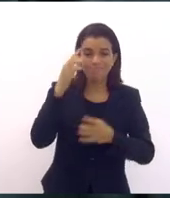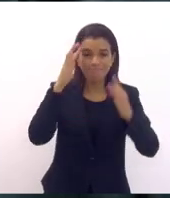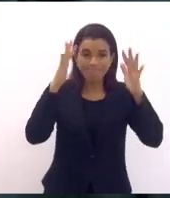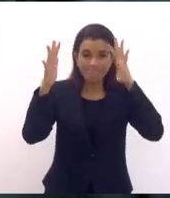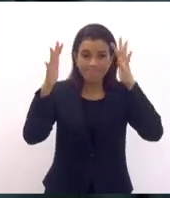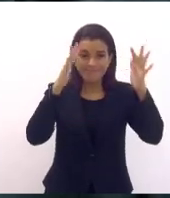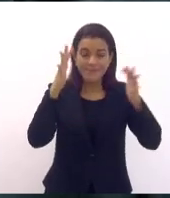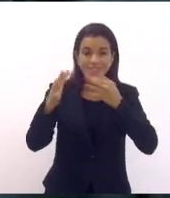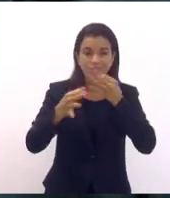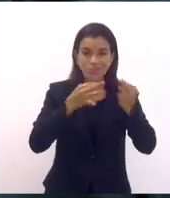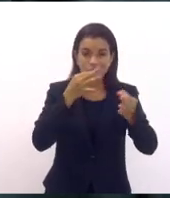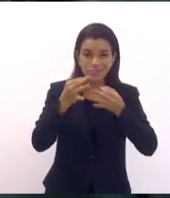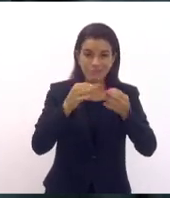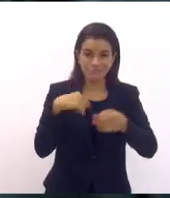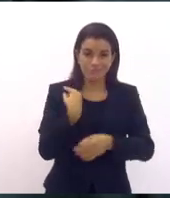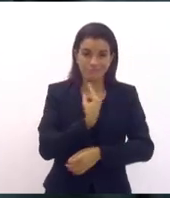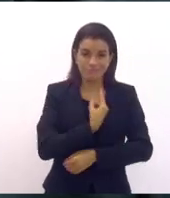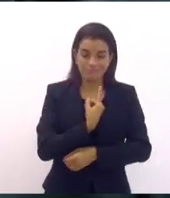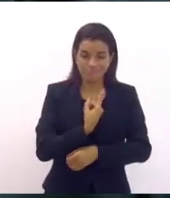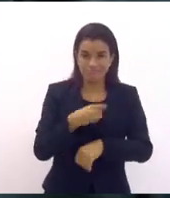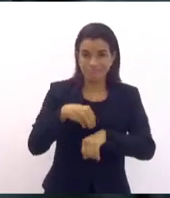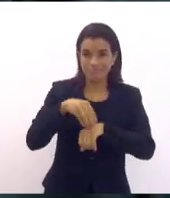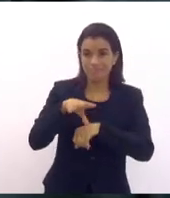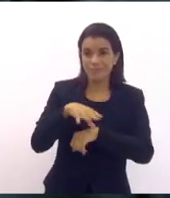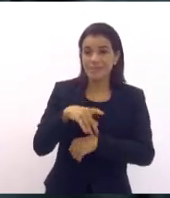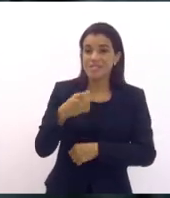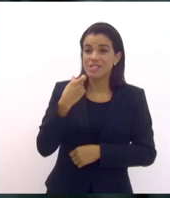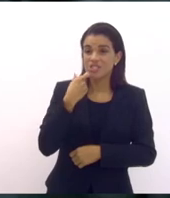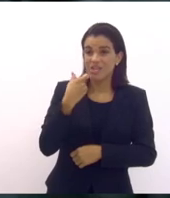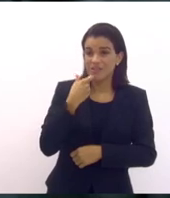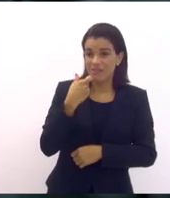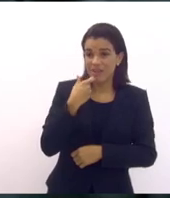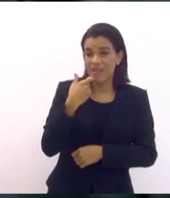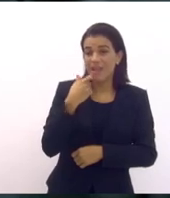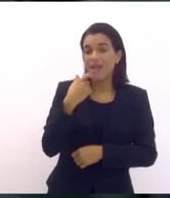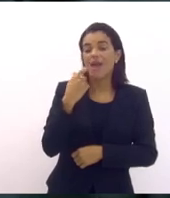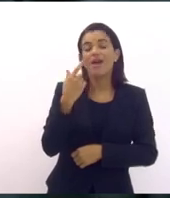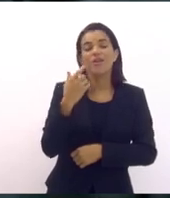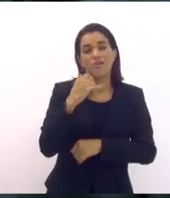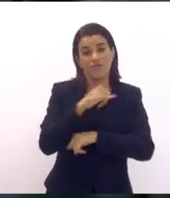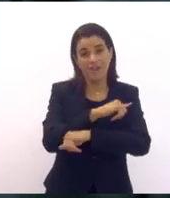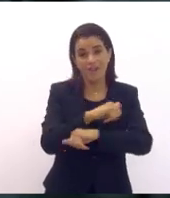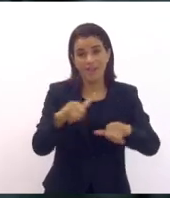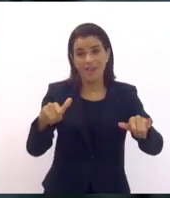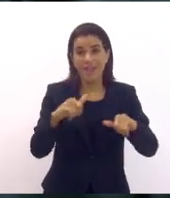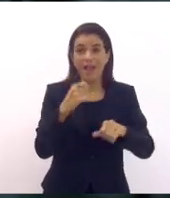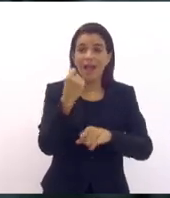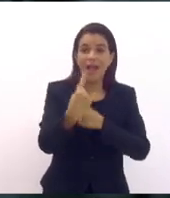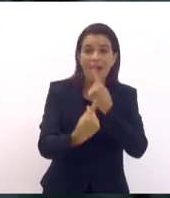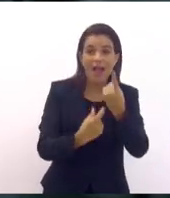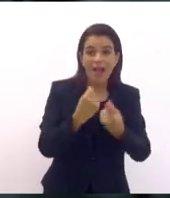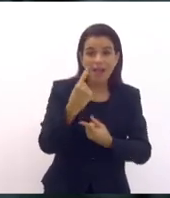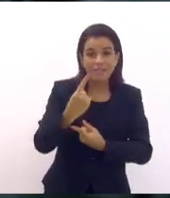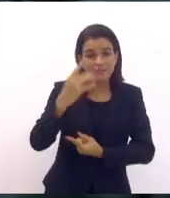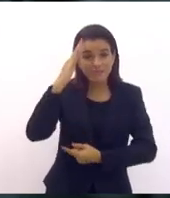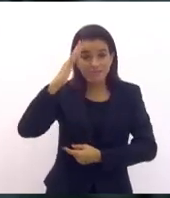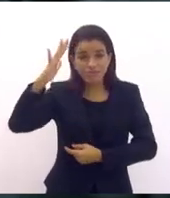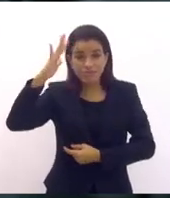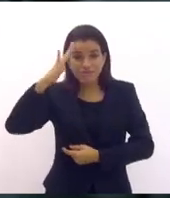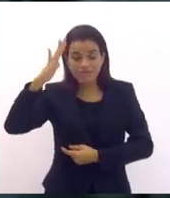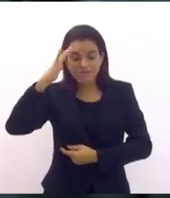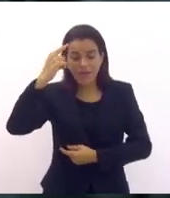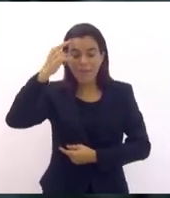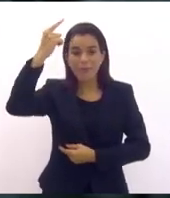como eu disse a vocês na sexta-feira eu às vezes tenho essas ideias de louco e o bom que os grupos todos acompanham